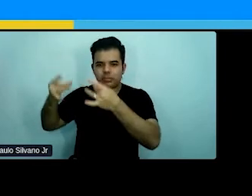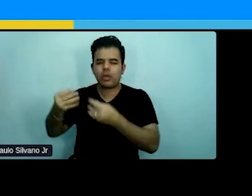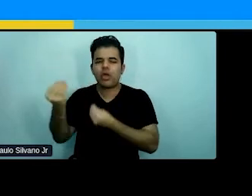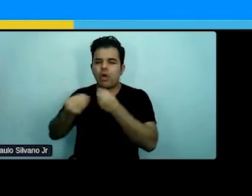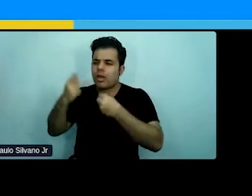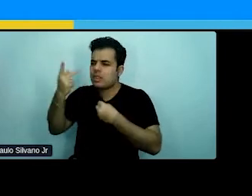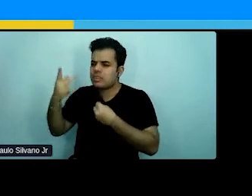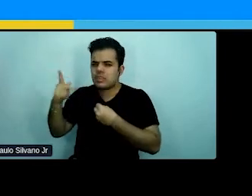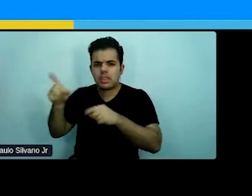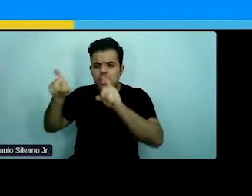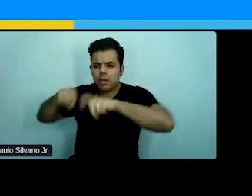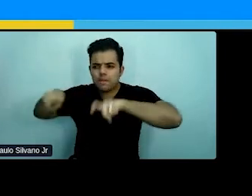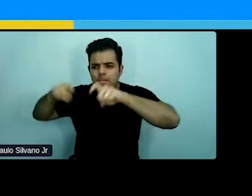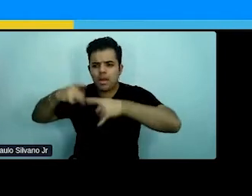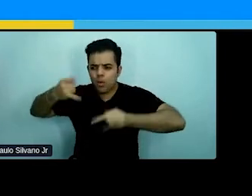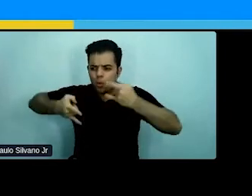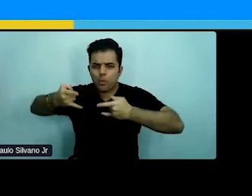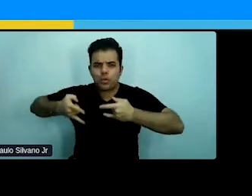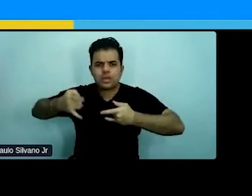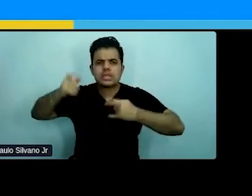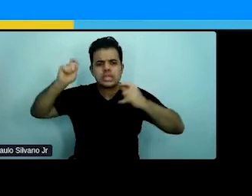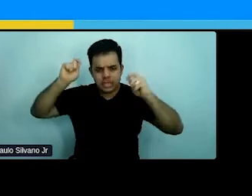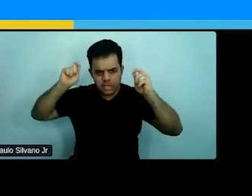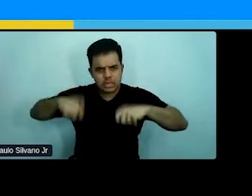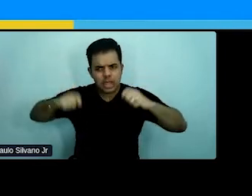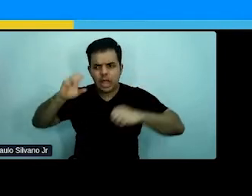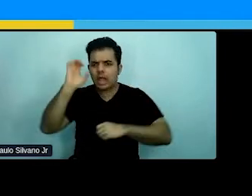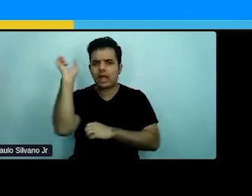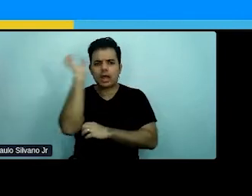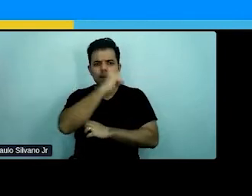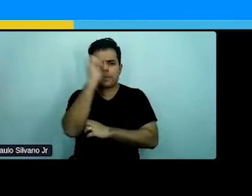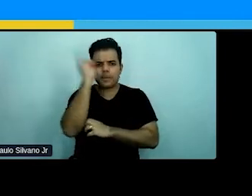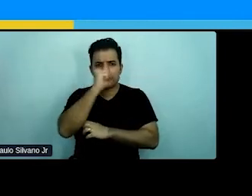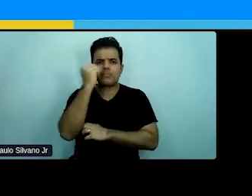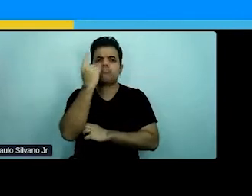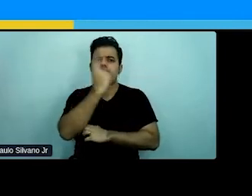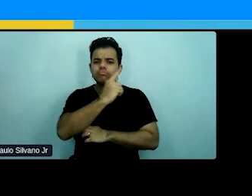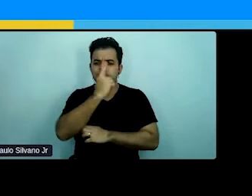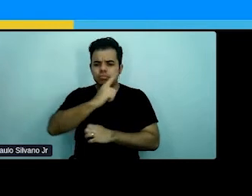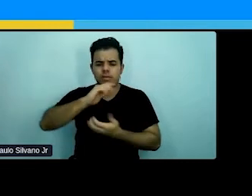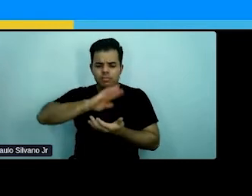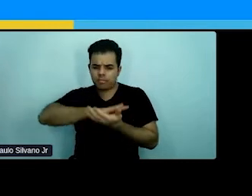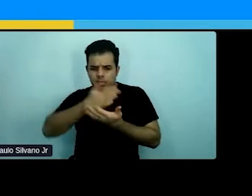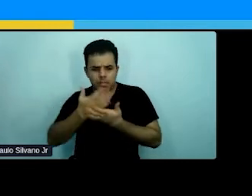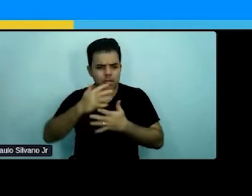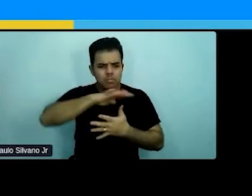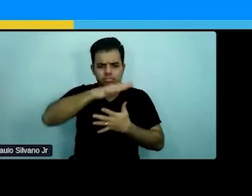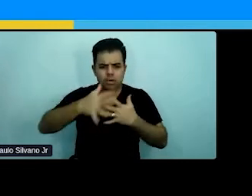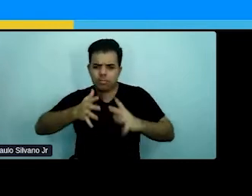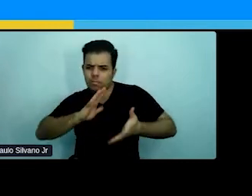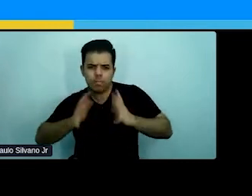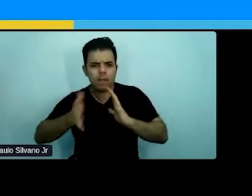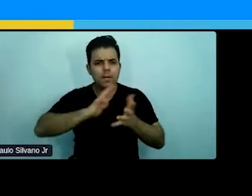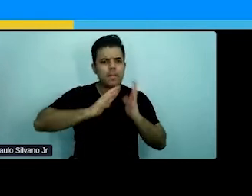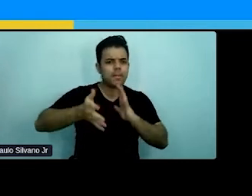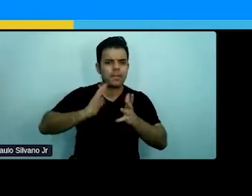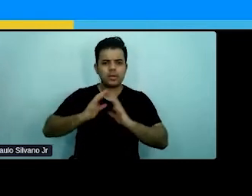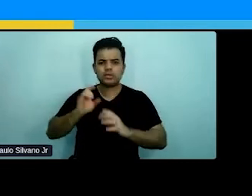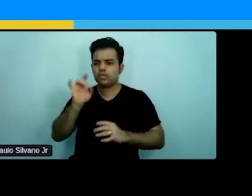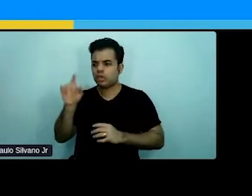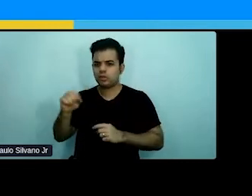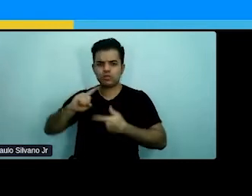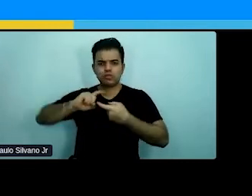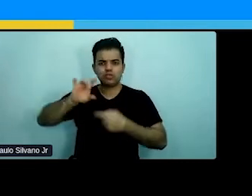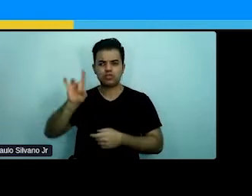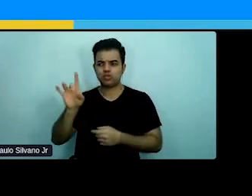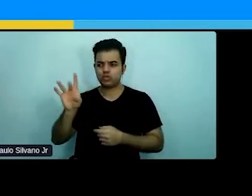máquina ela pode chegar a aprender a realizar uma tradução, né? Ou mais precisamente uma tradução automática